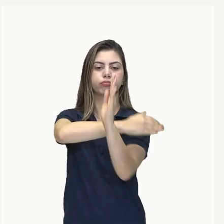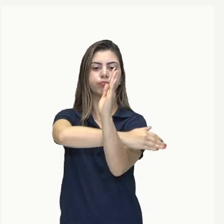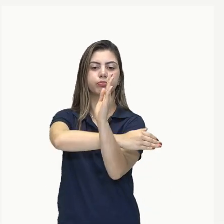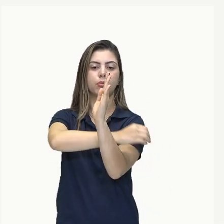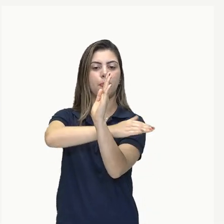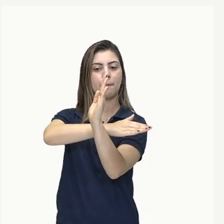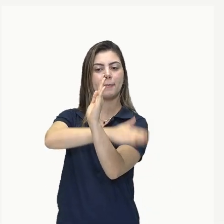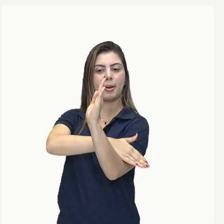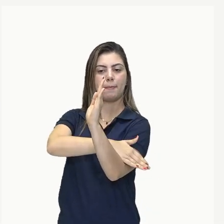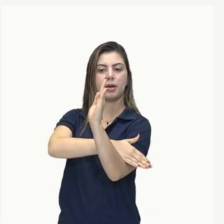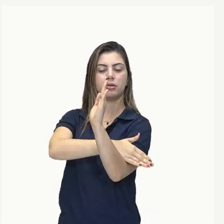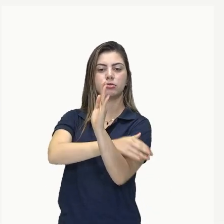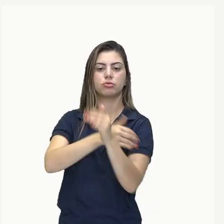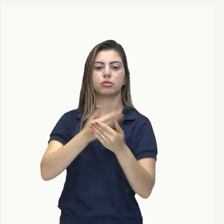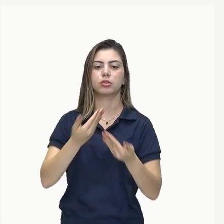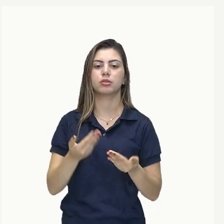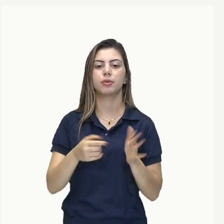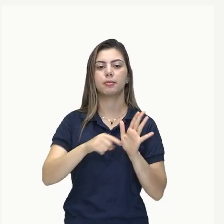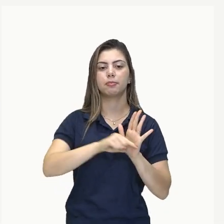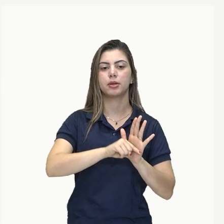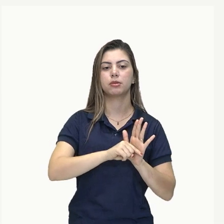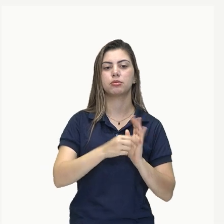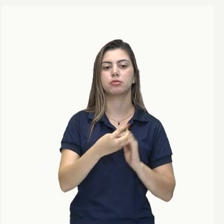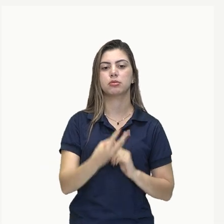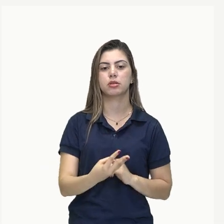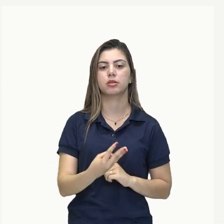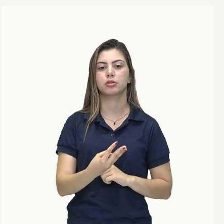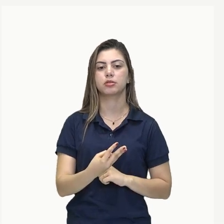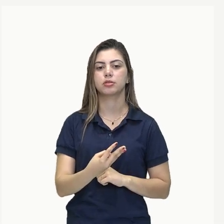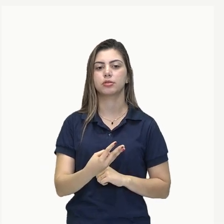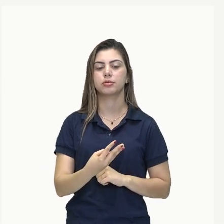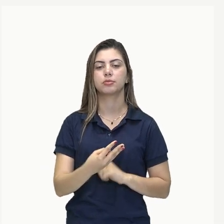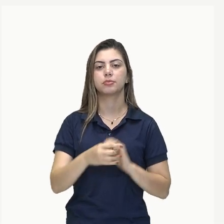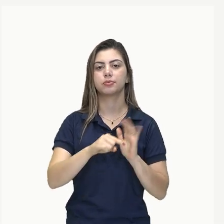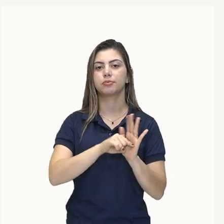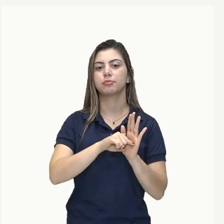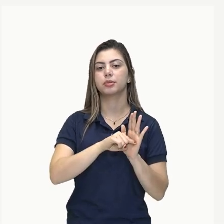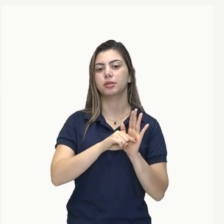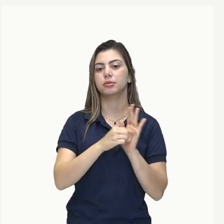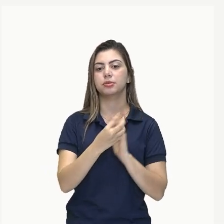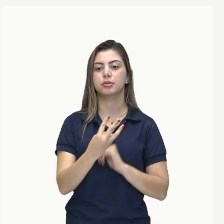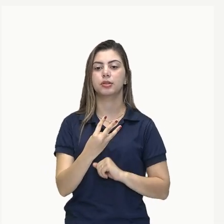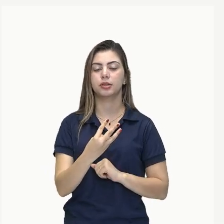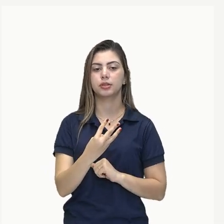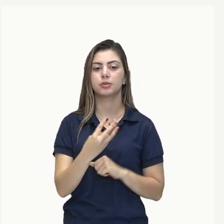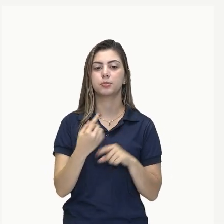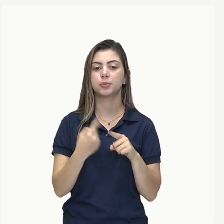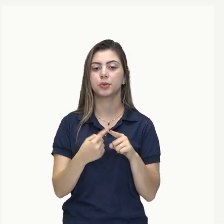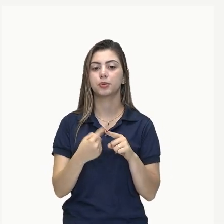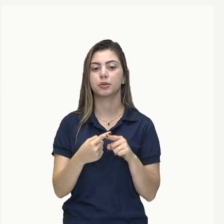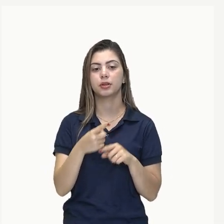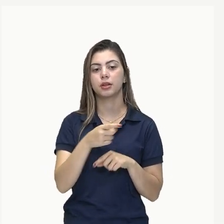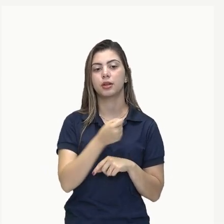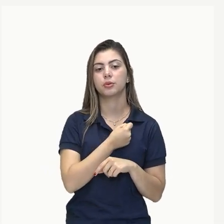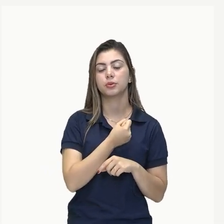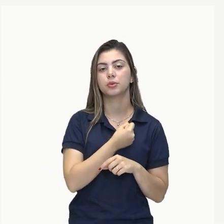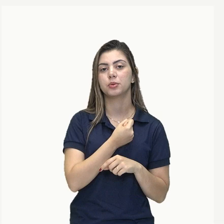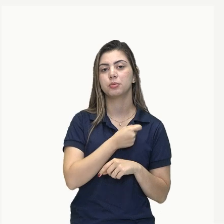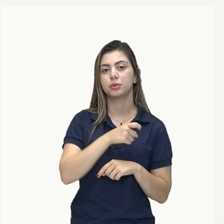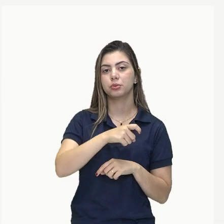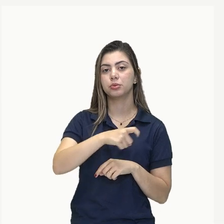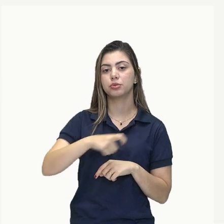Menos 3. Então, vou escrever aqui, ó, negativo 3, é o valor de